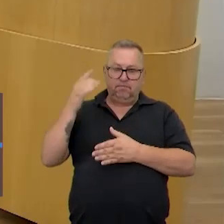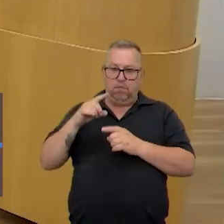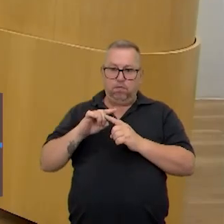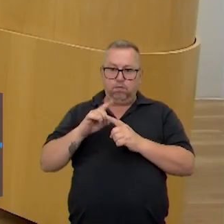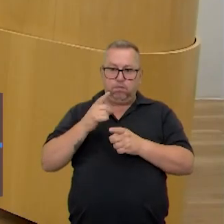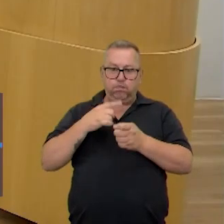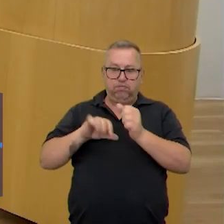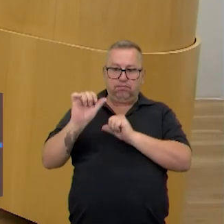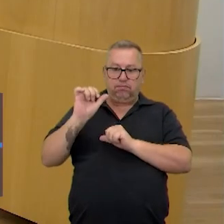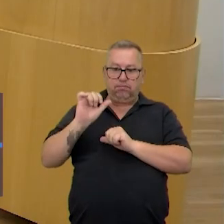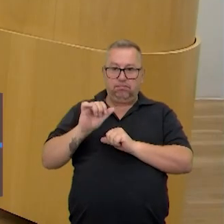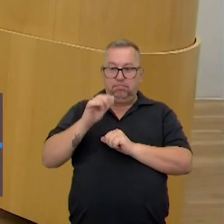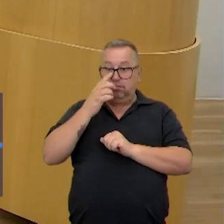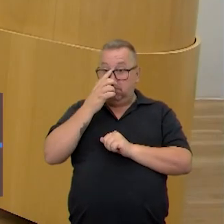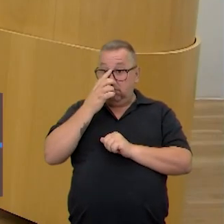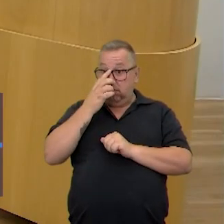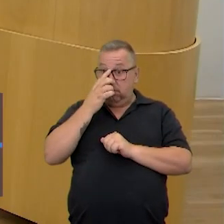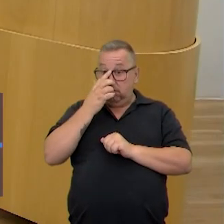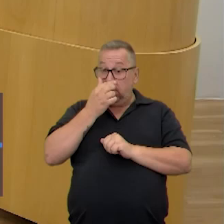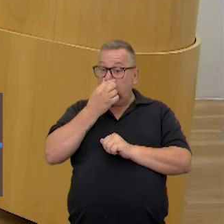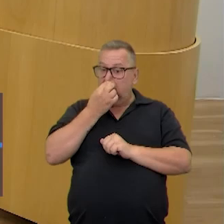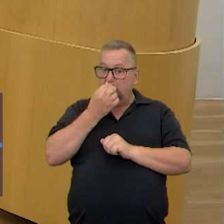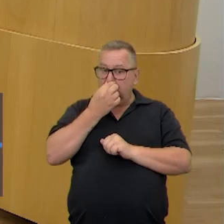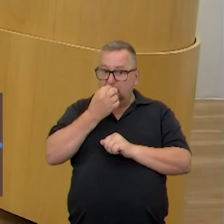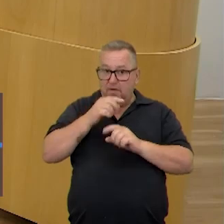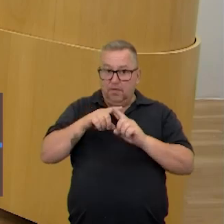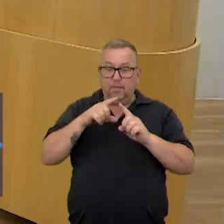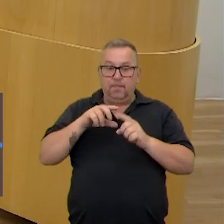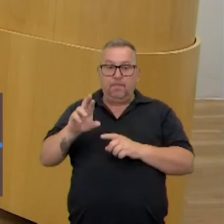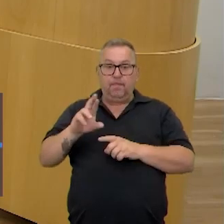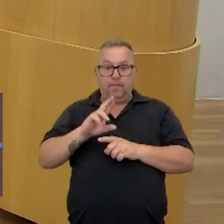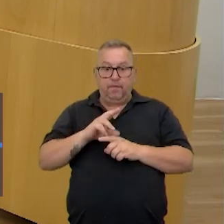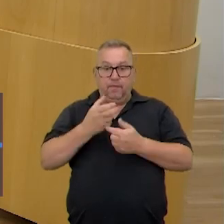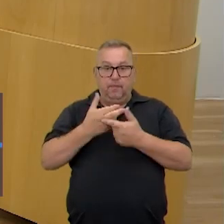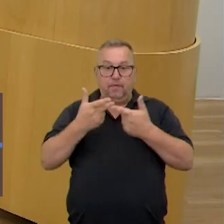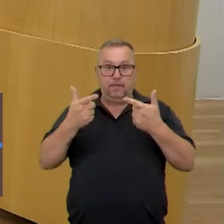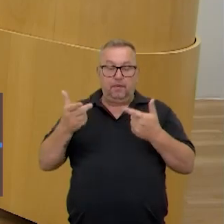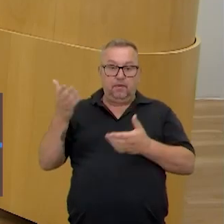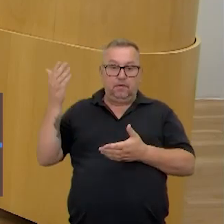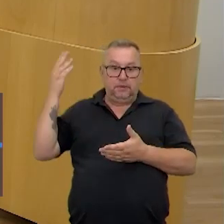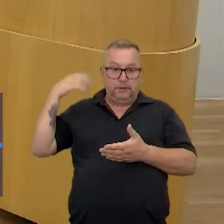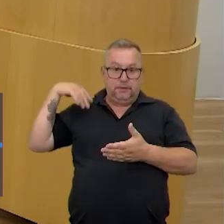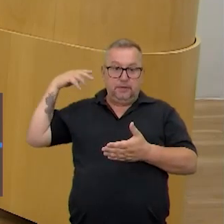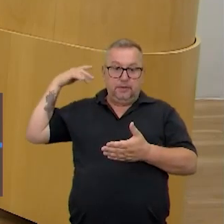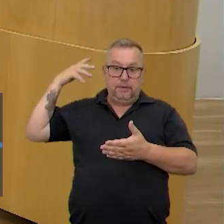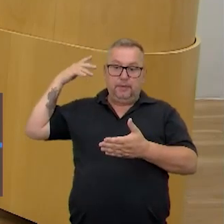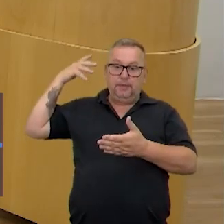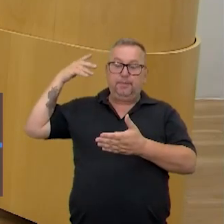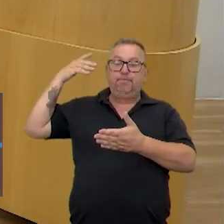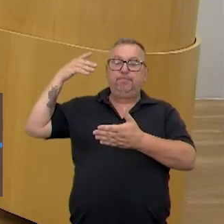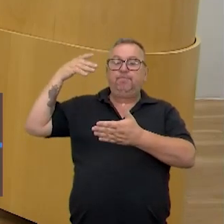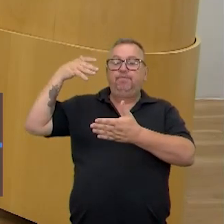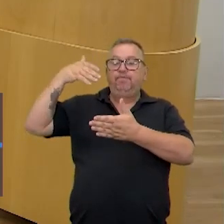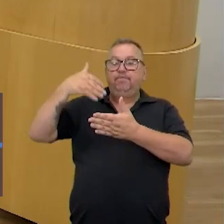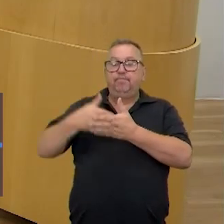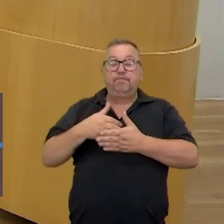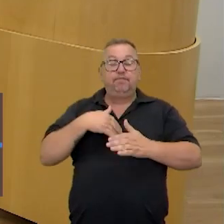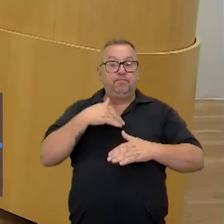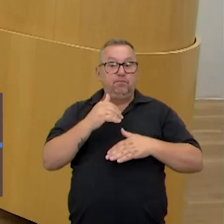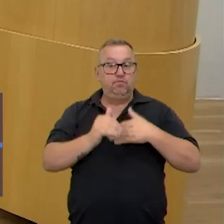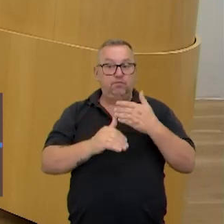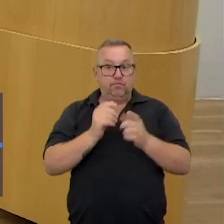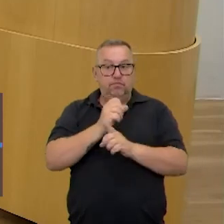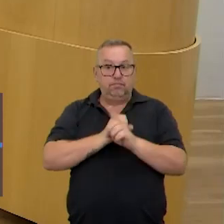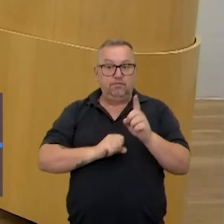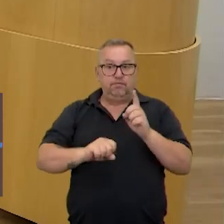outra? Não. Ou ela é resultado de algo que veio anteriormente como um processo social? É